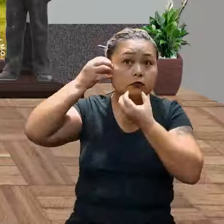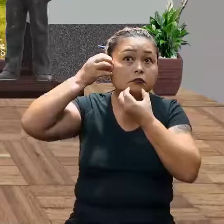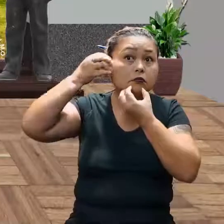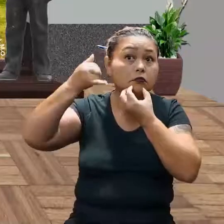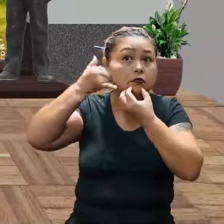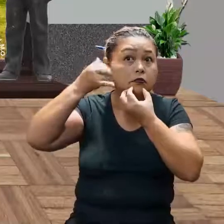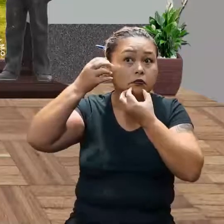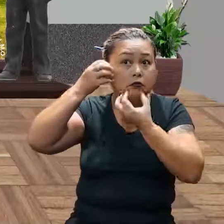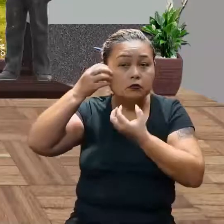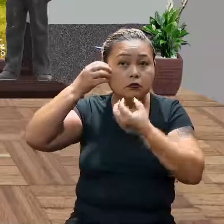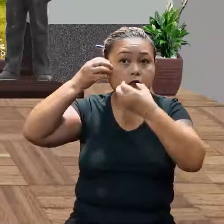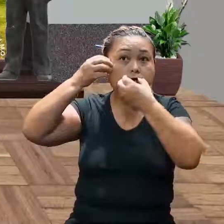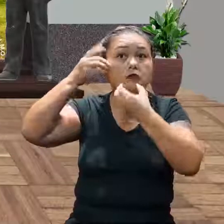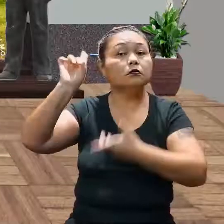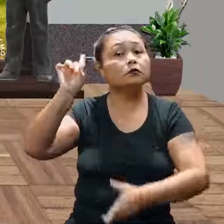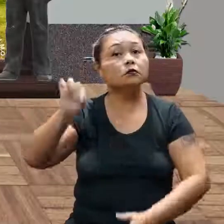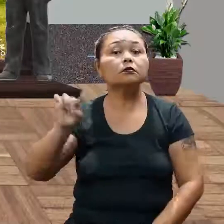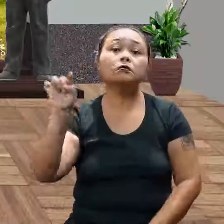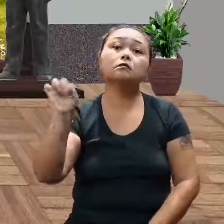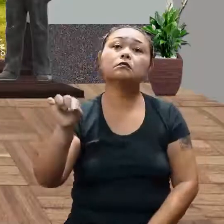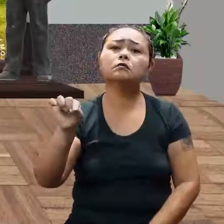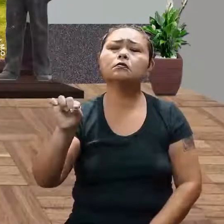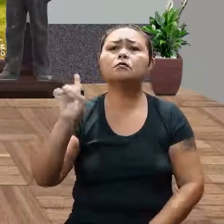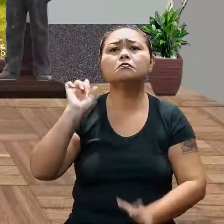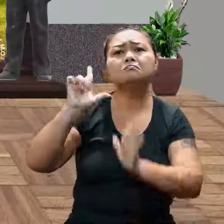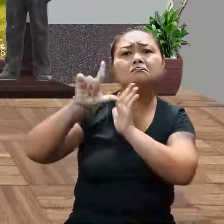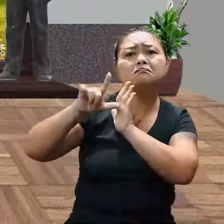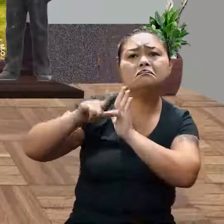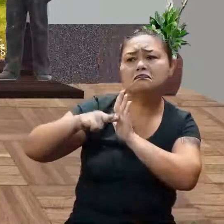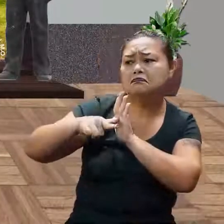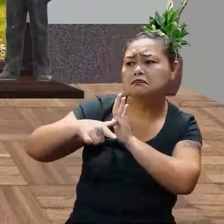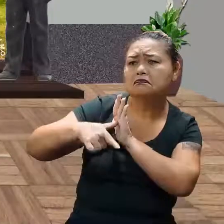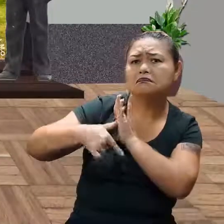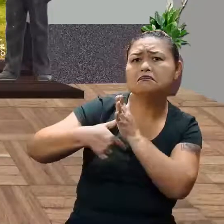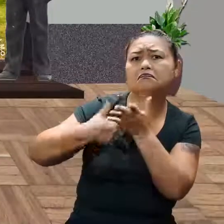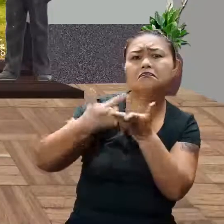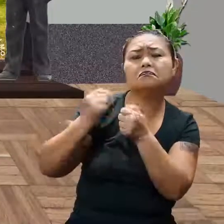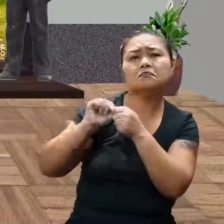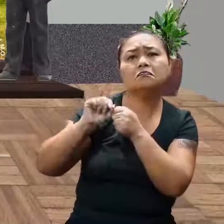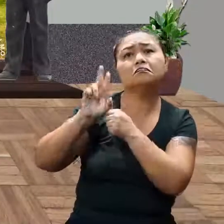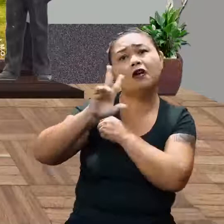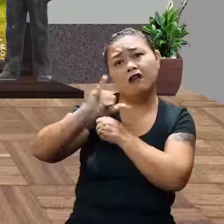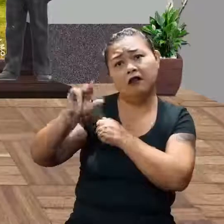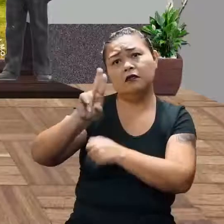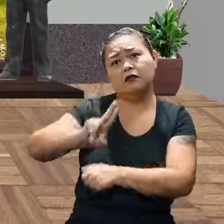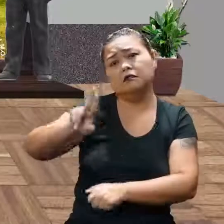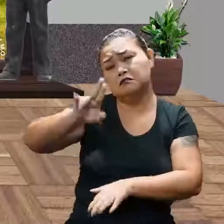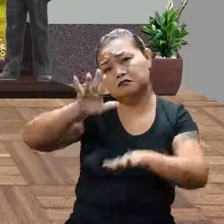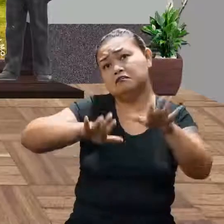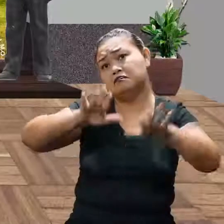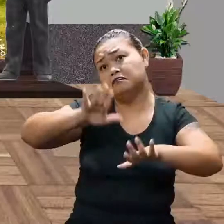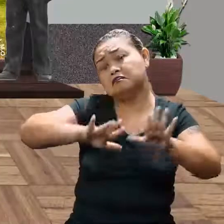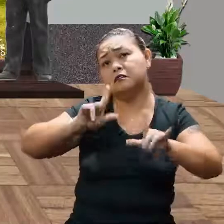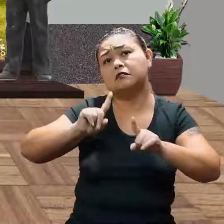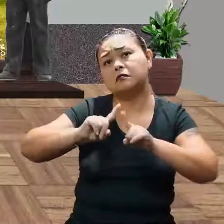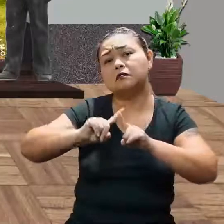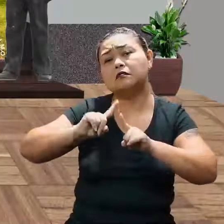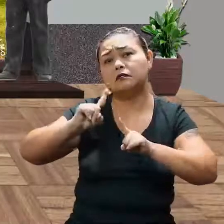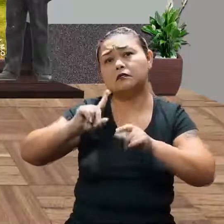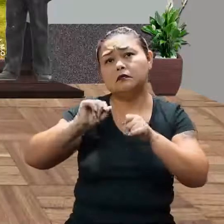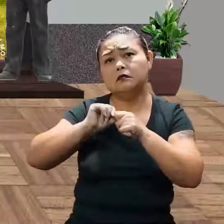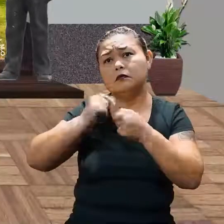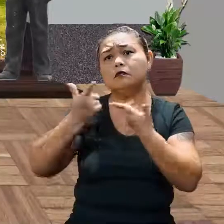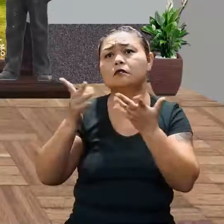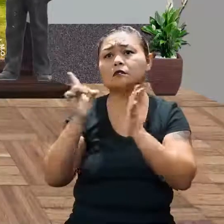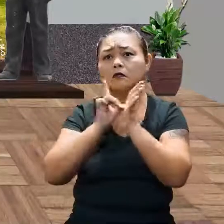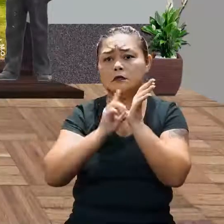Ferro. Ela chega um pouco tardia, vai ser utilizada algumas vezes, inclusive na década